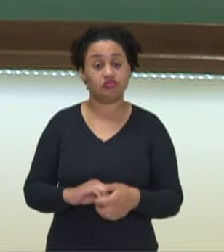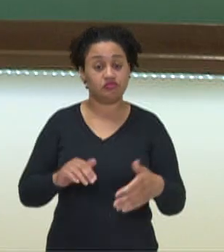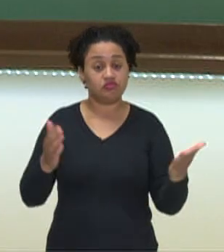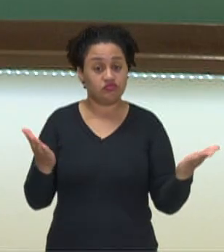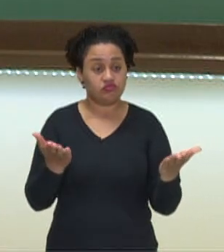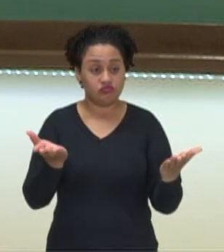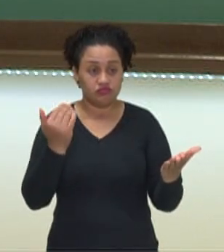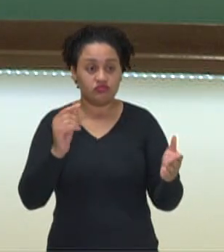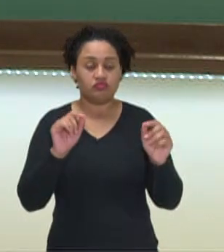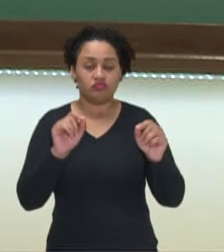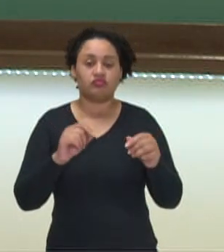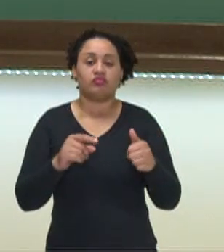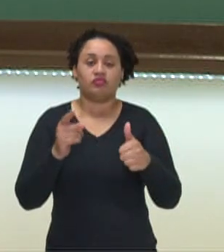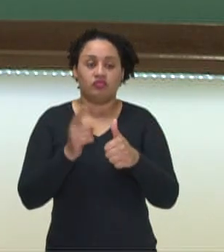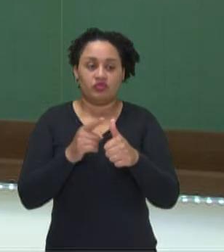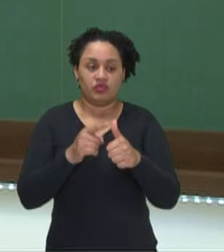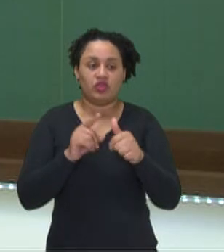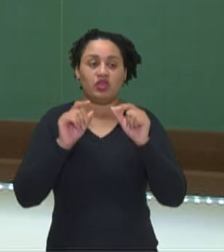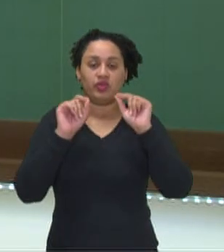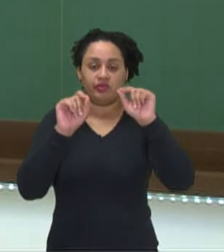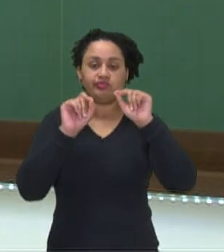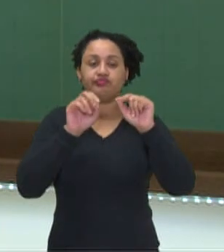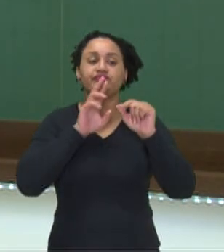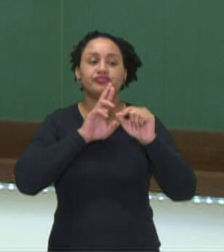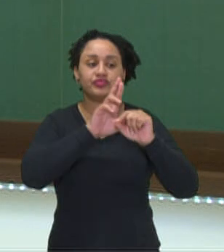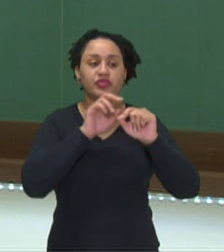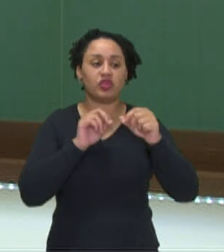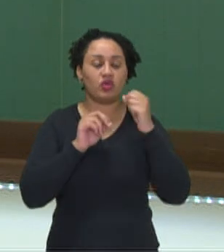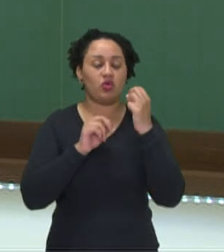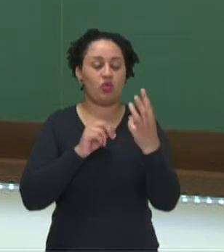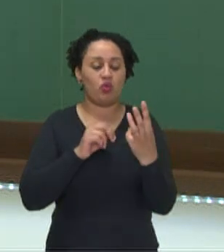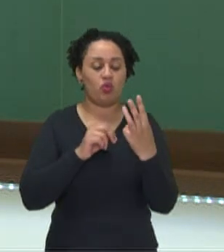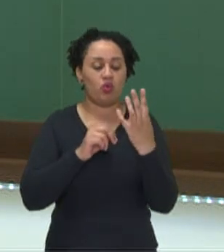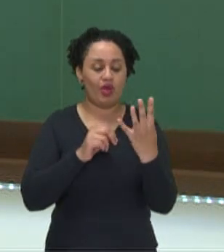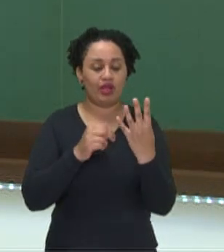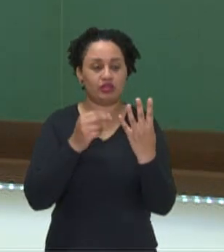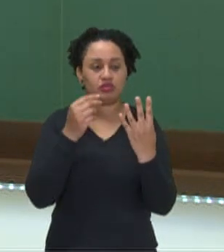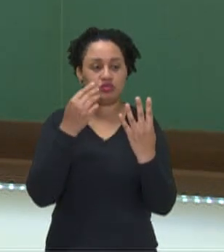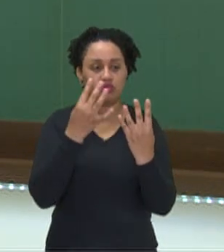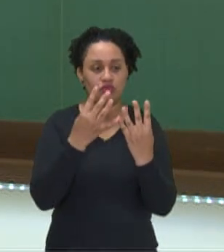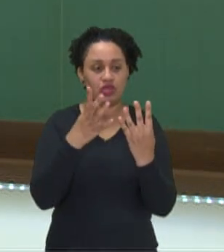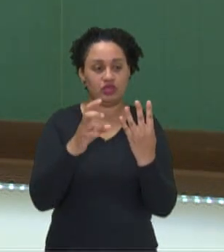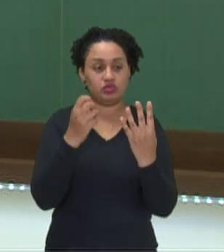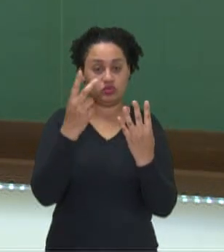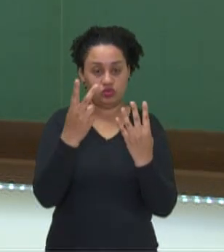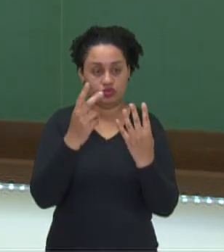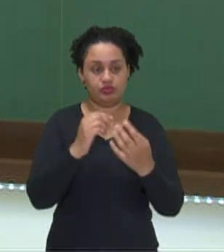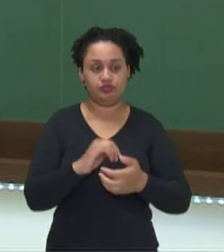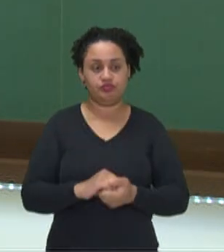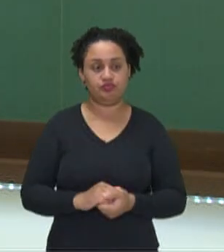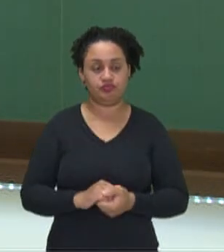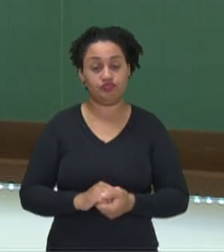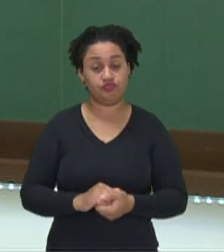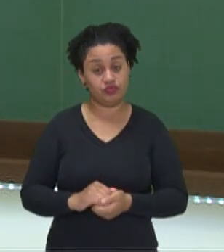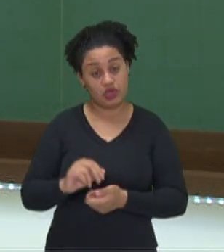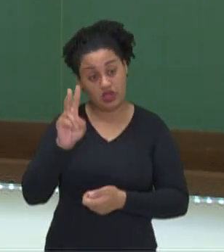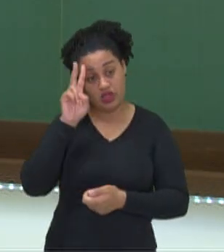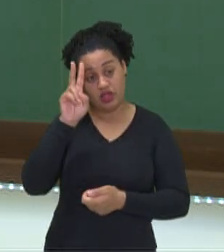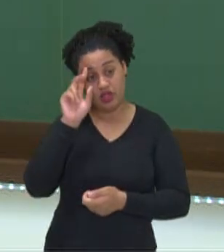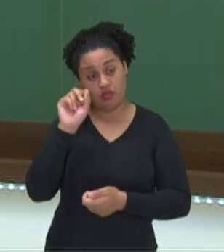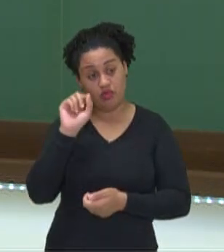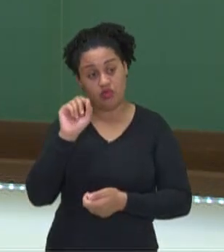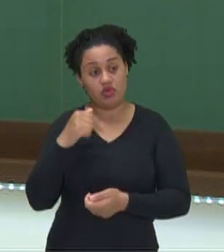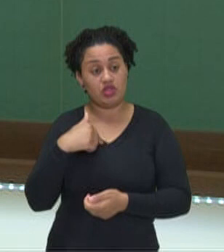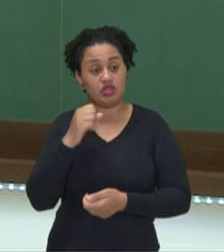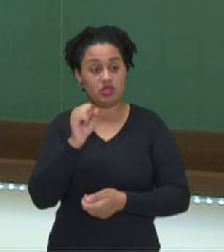vamos lá? Primeiro nós vamos resolver o 4 elevado a 4 que está elevado a 2. Lembra, quando ele não